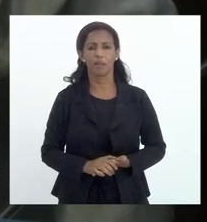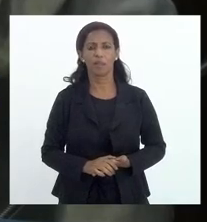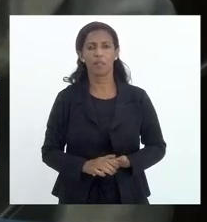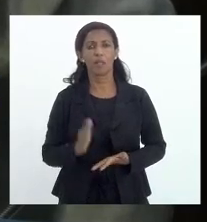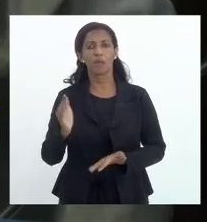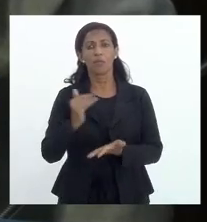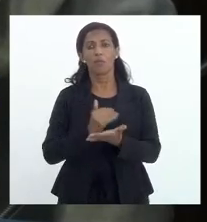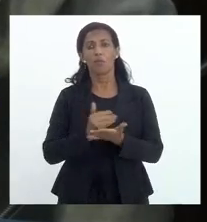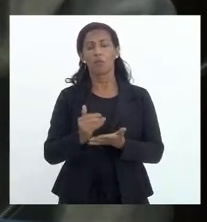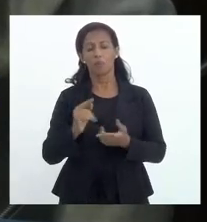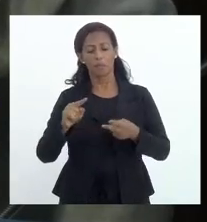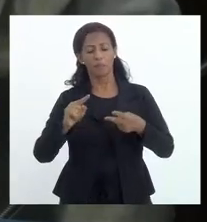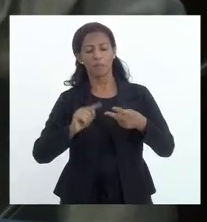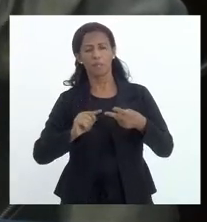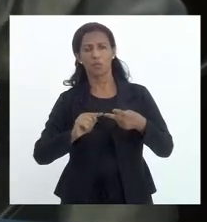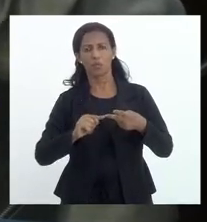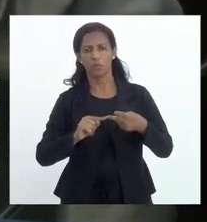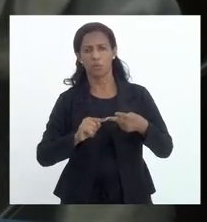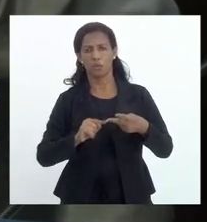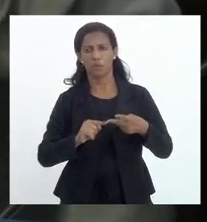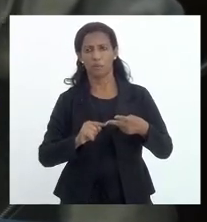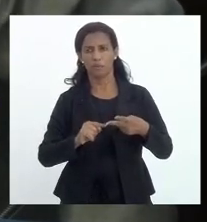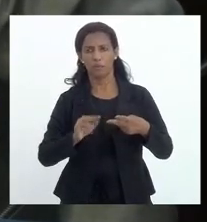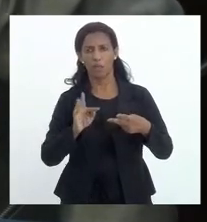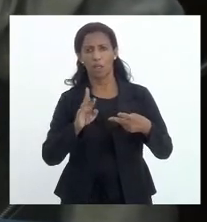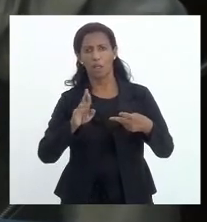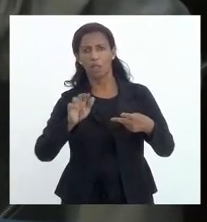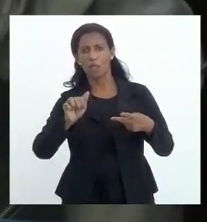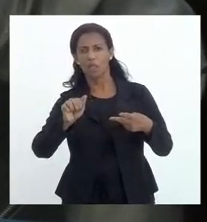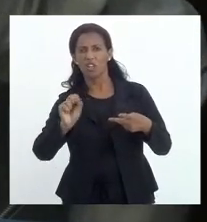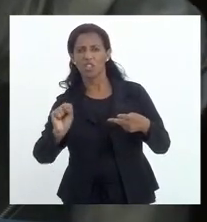começar pela segunda tranche. Na segunda